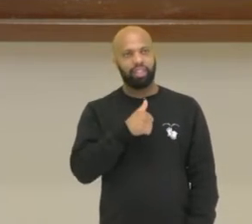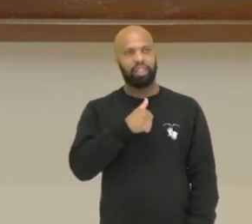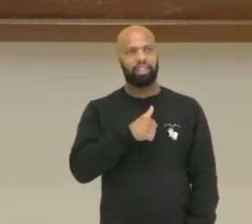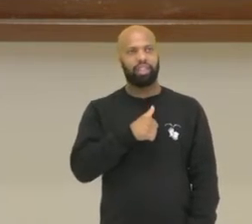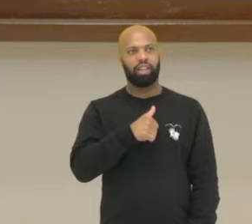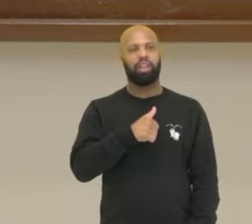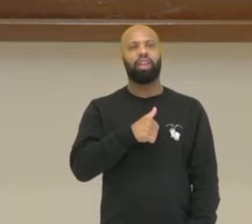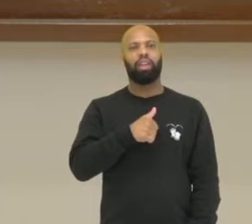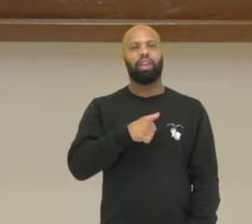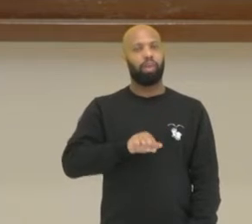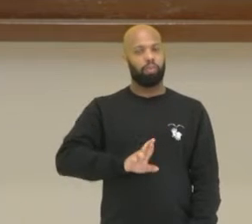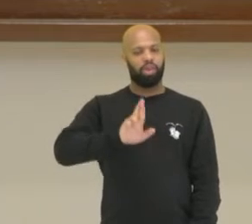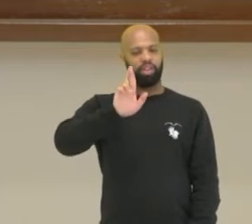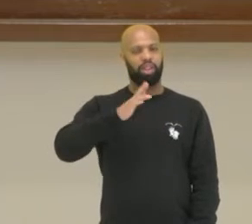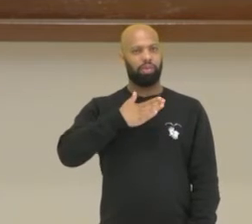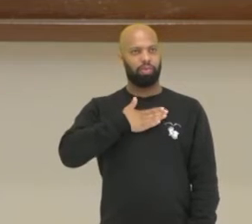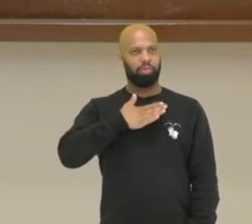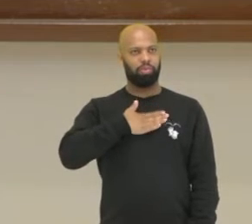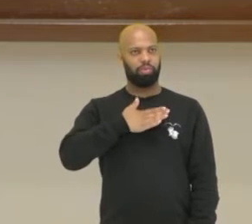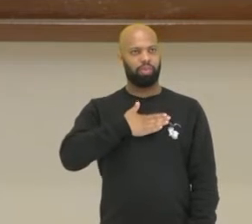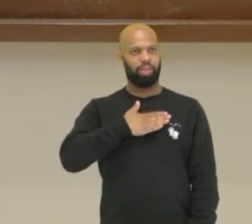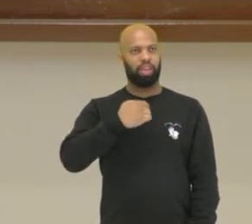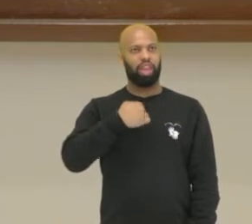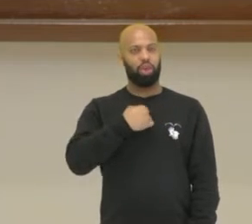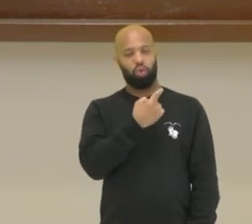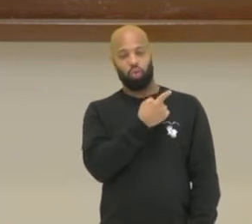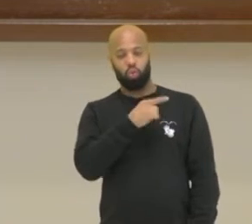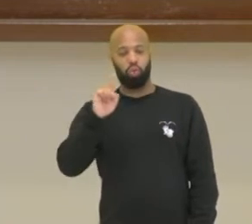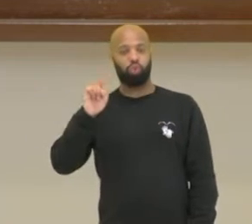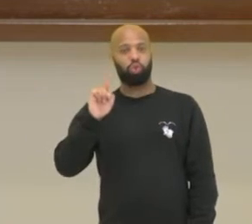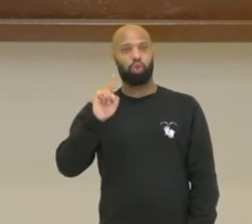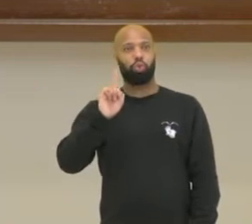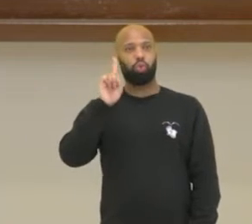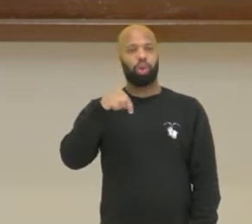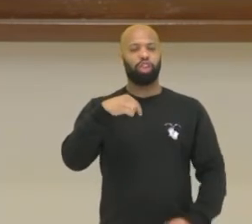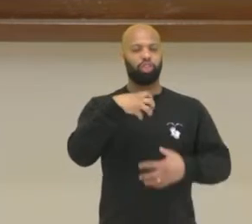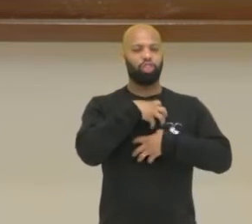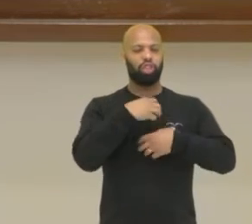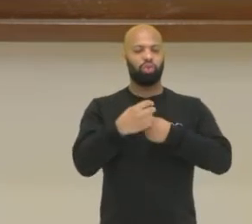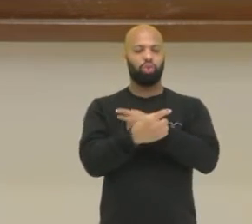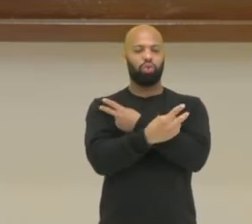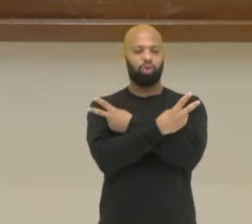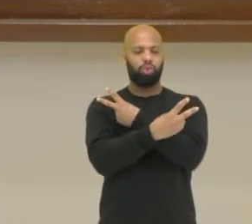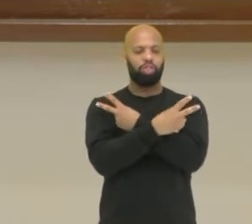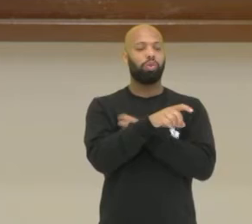pela professora Ariane. Então, meu último par de cromossomo sexual é